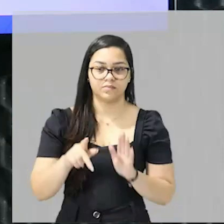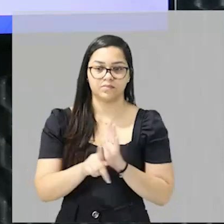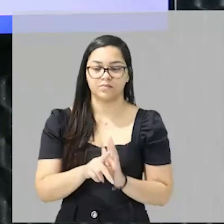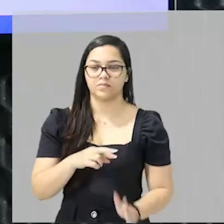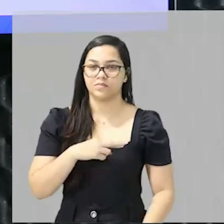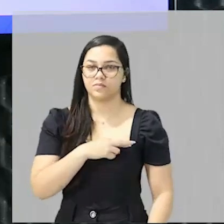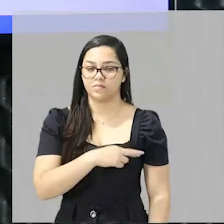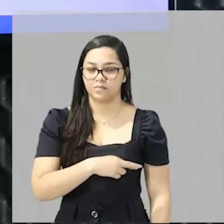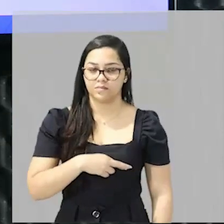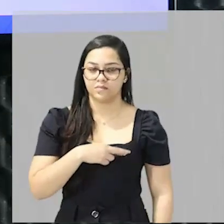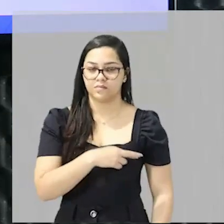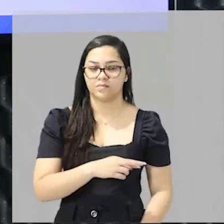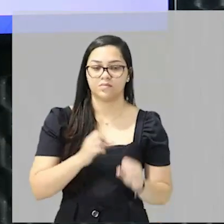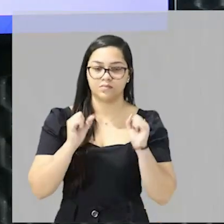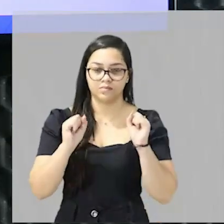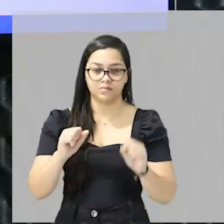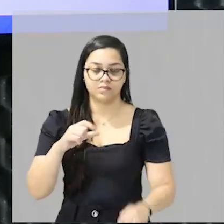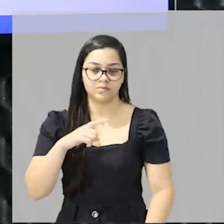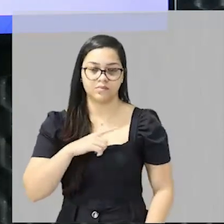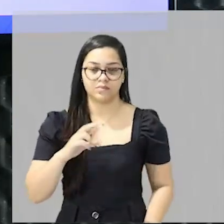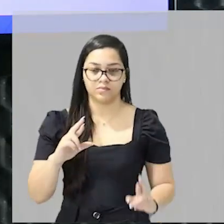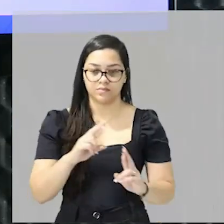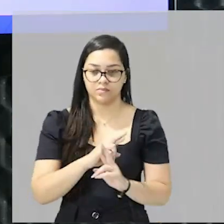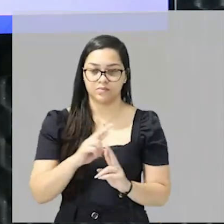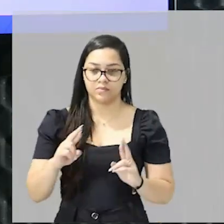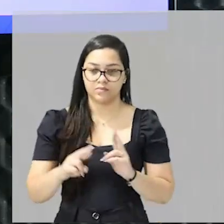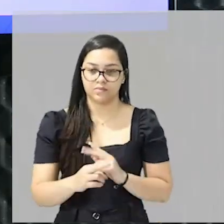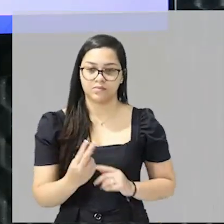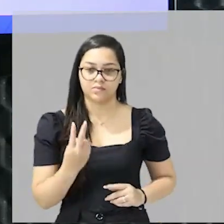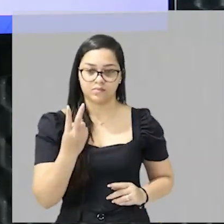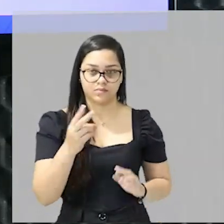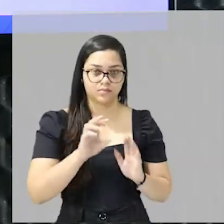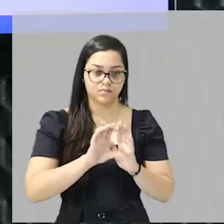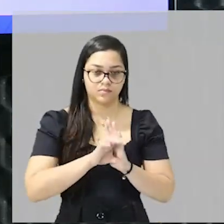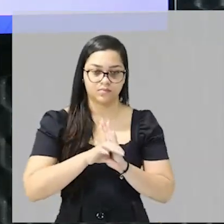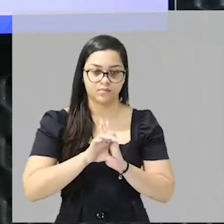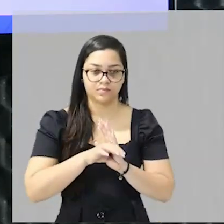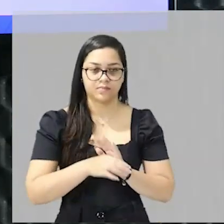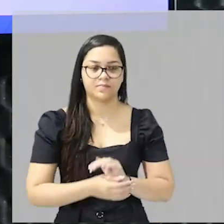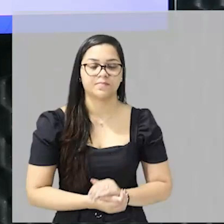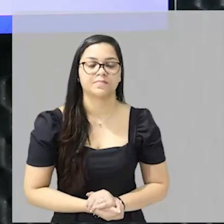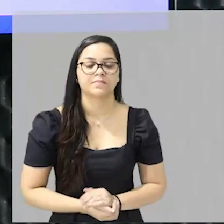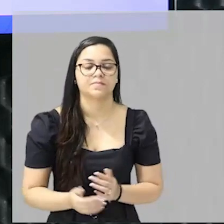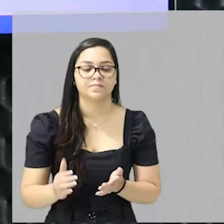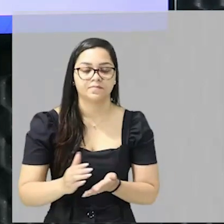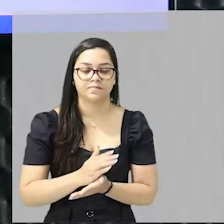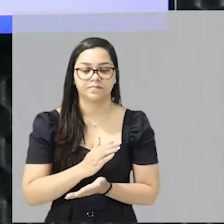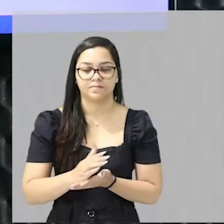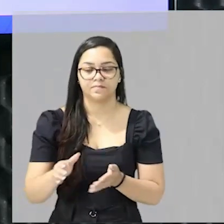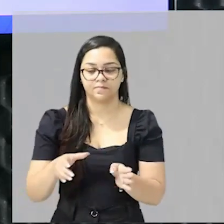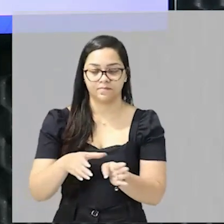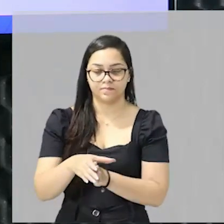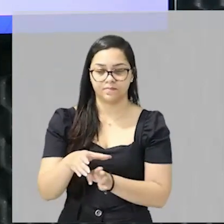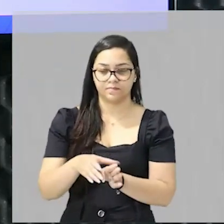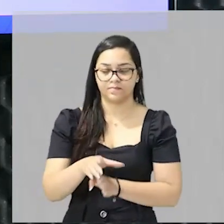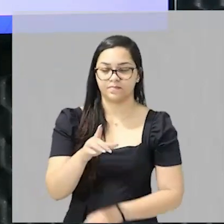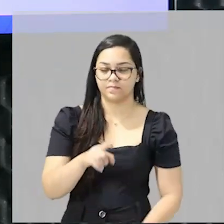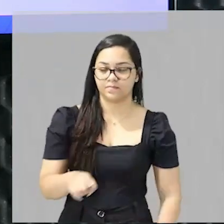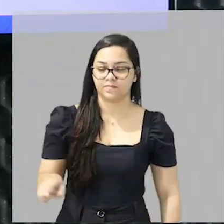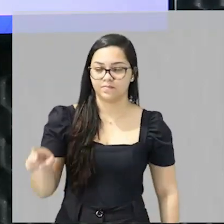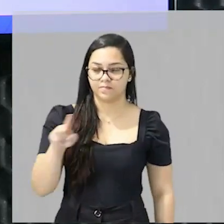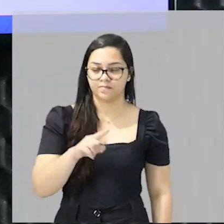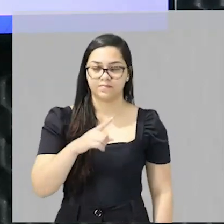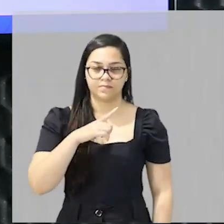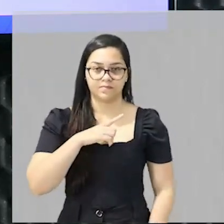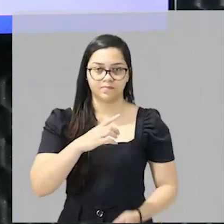romance, ele pode fazer referência a esses dois conceitos. Algumas dicas para vocês quando vocês se depararem